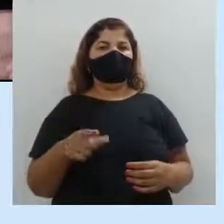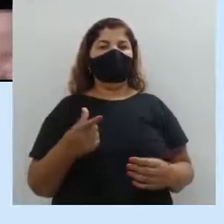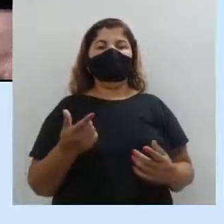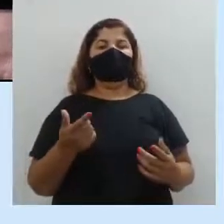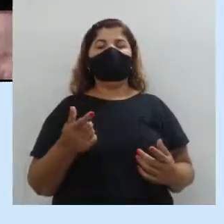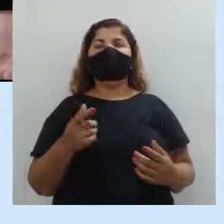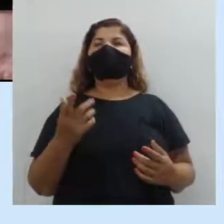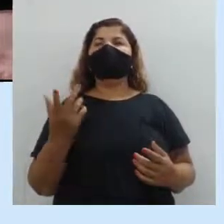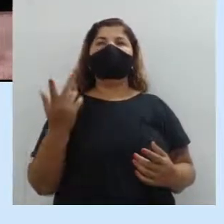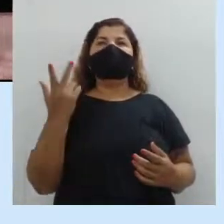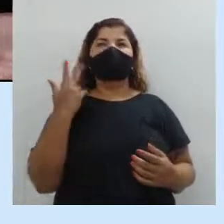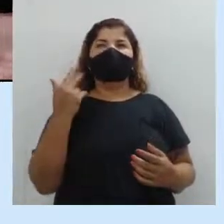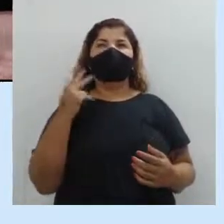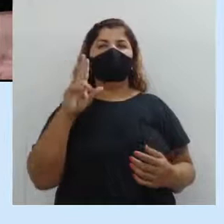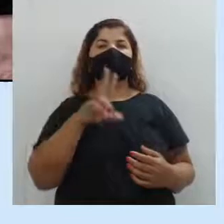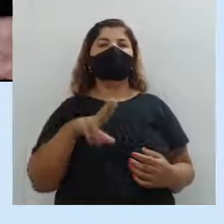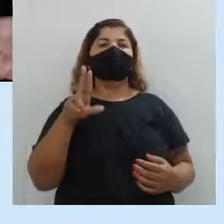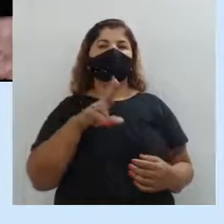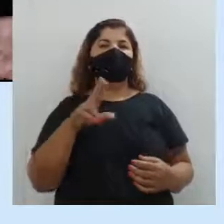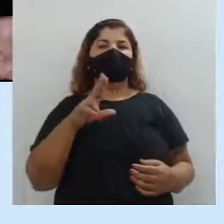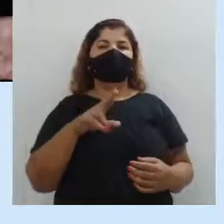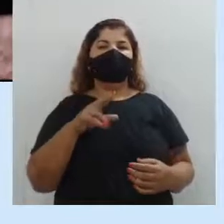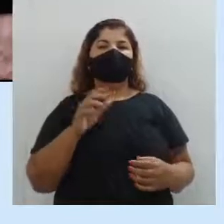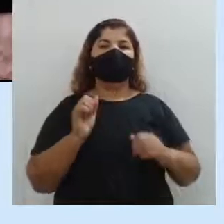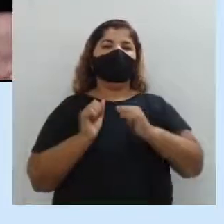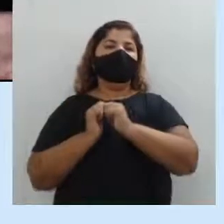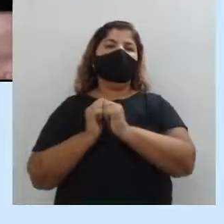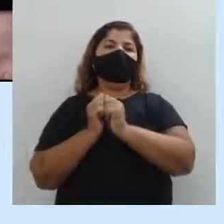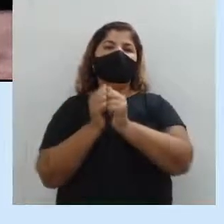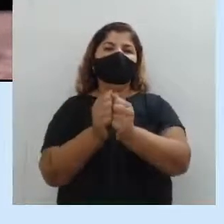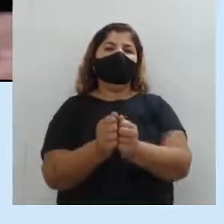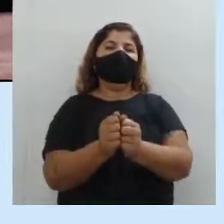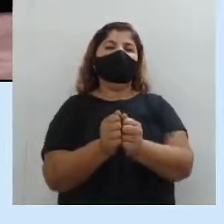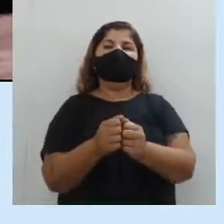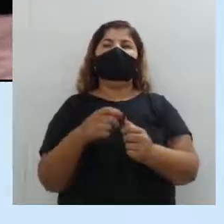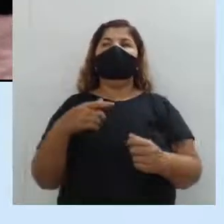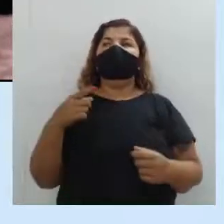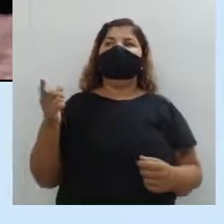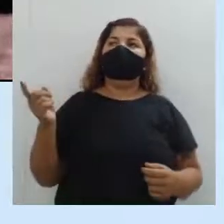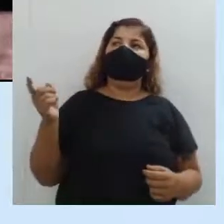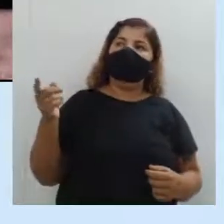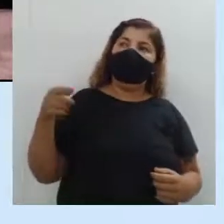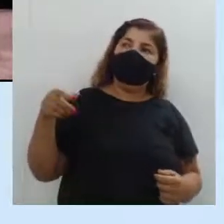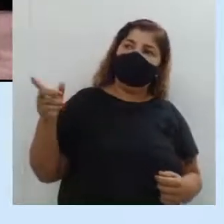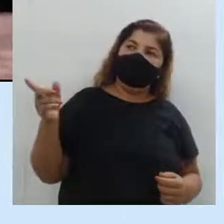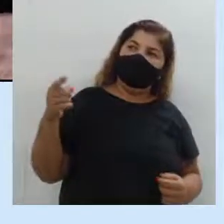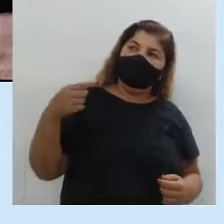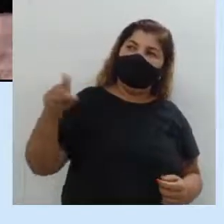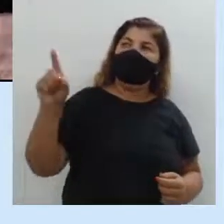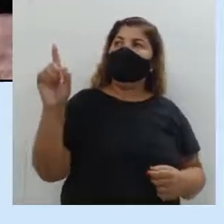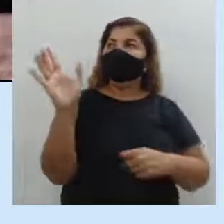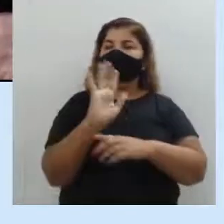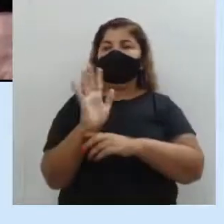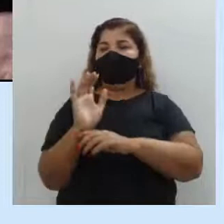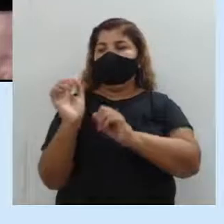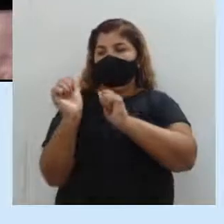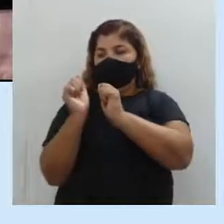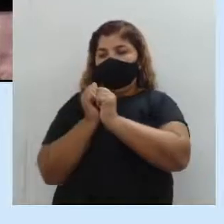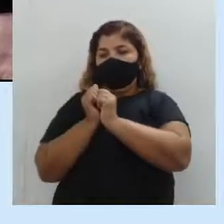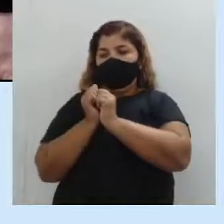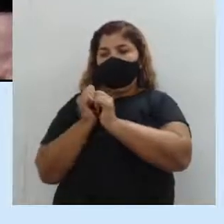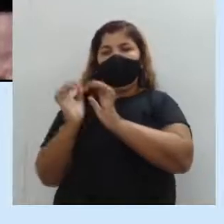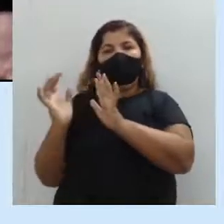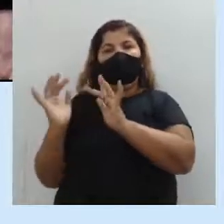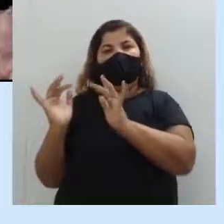bem comum, né? De companhia. Então, foi ao cinema com o namorado, com